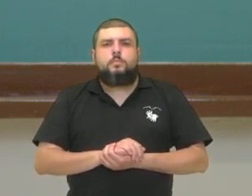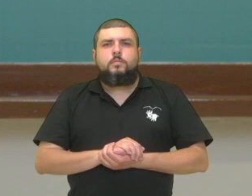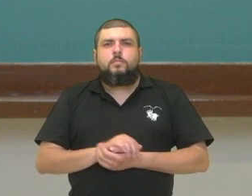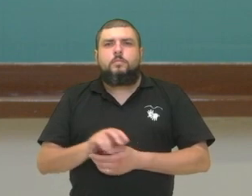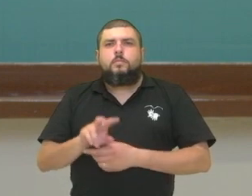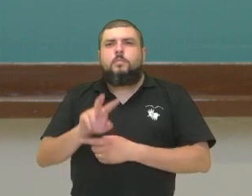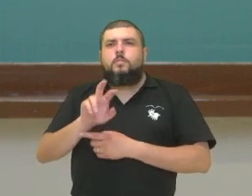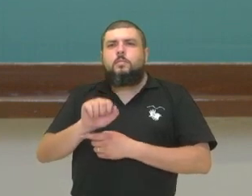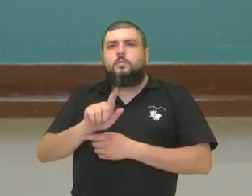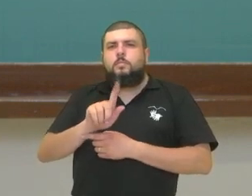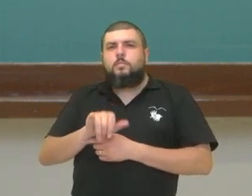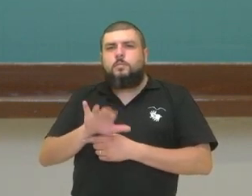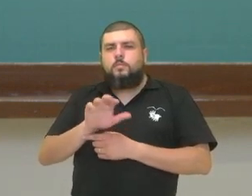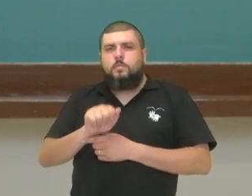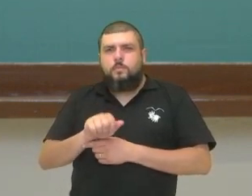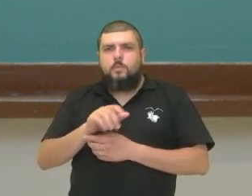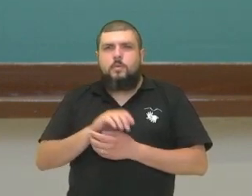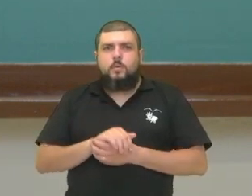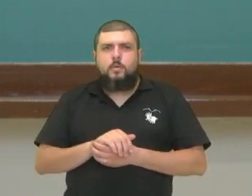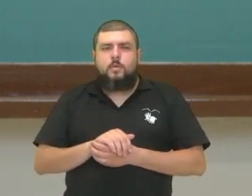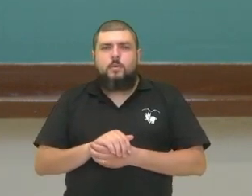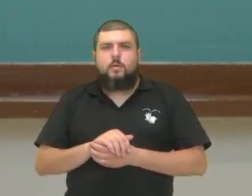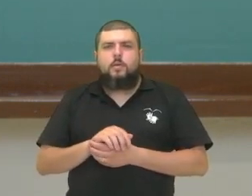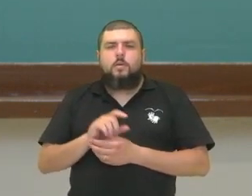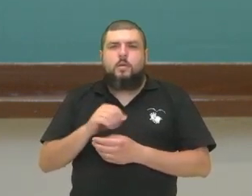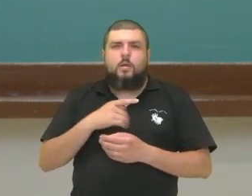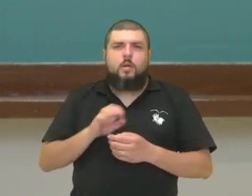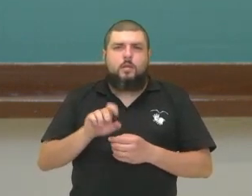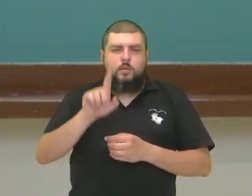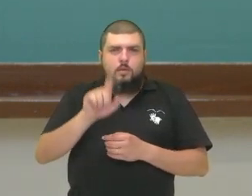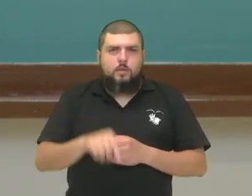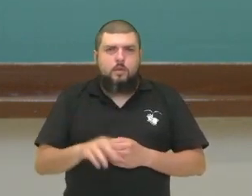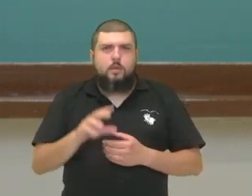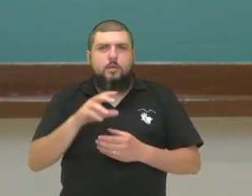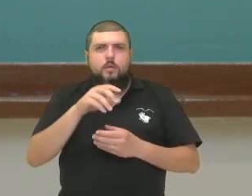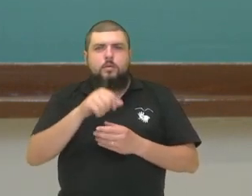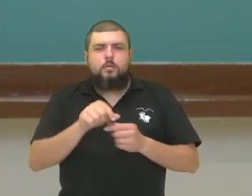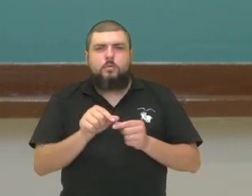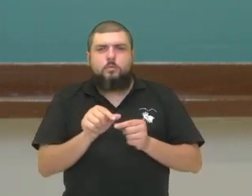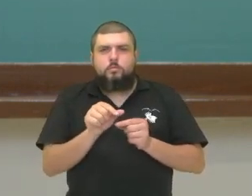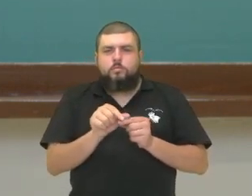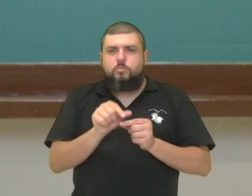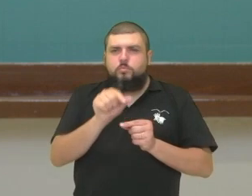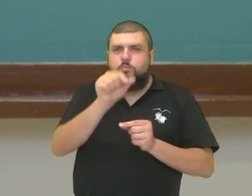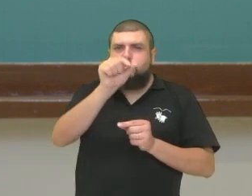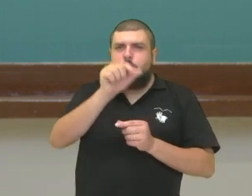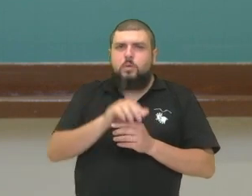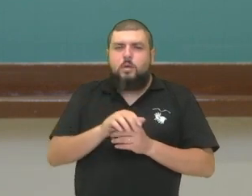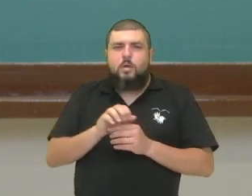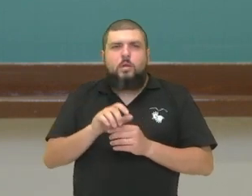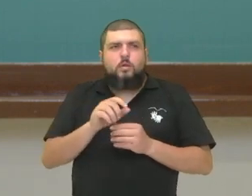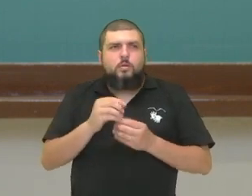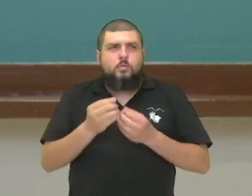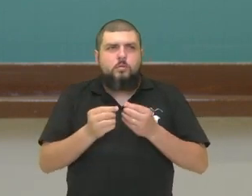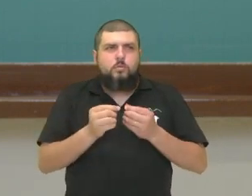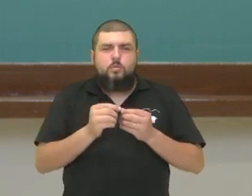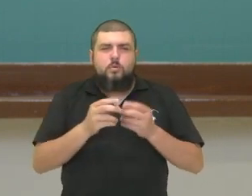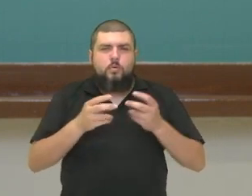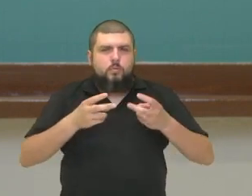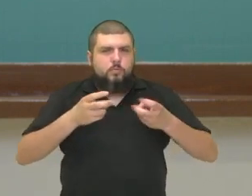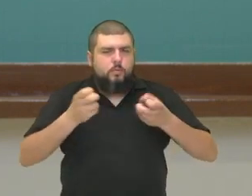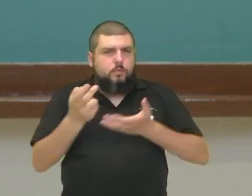diferente do que muita gente fala que essa parte externa da vagina essa parte interna ela é o canal de comunicação da